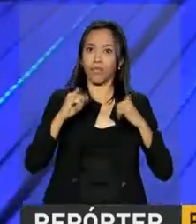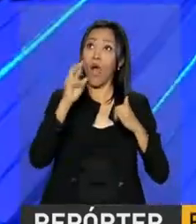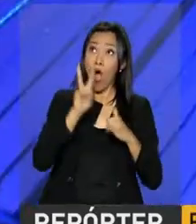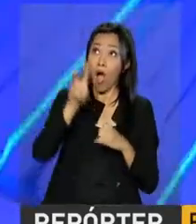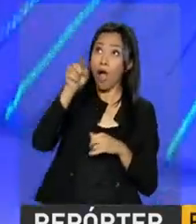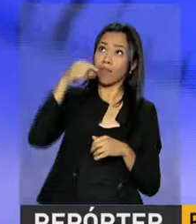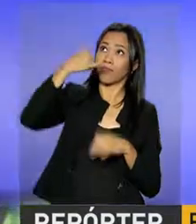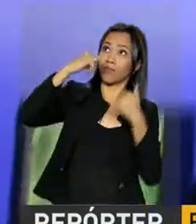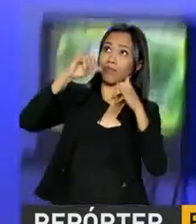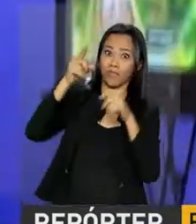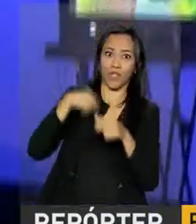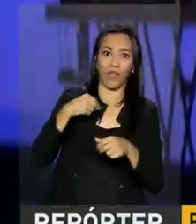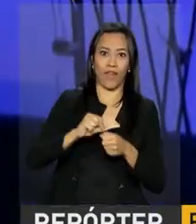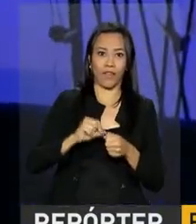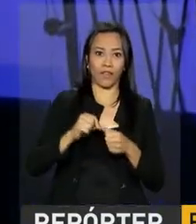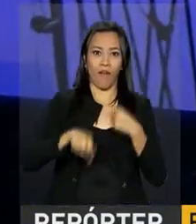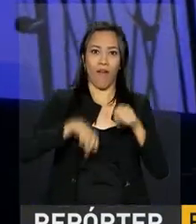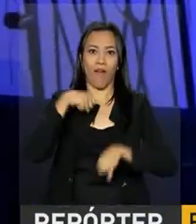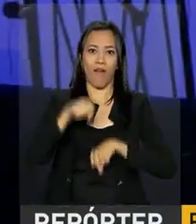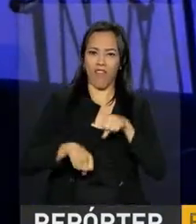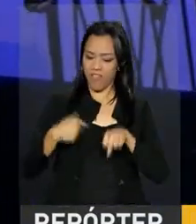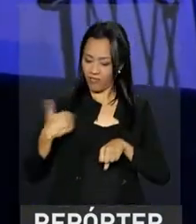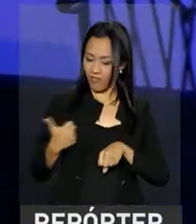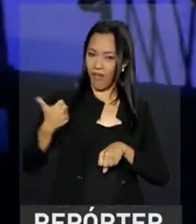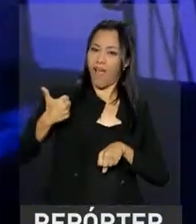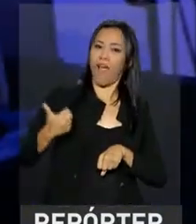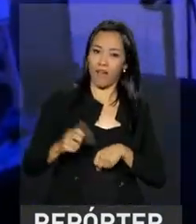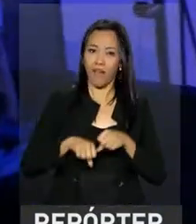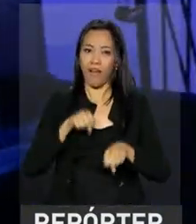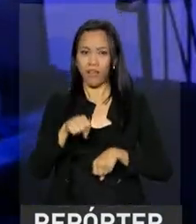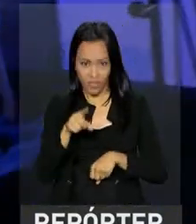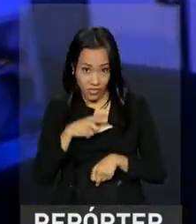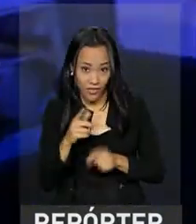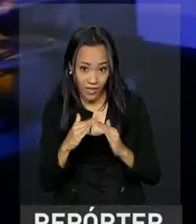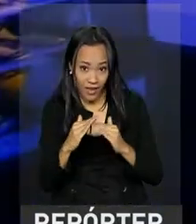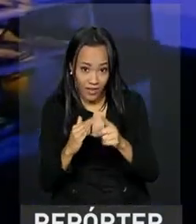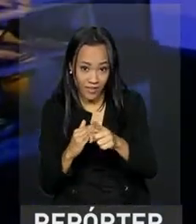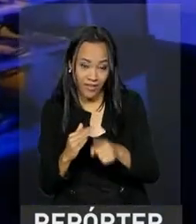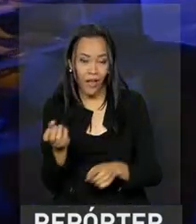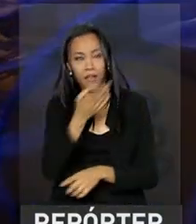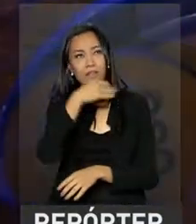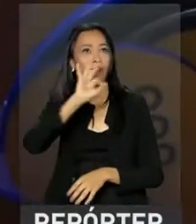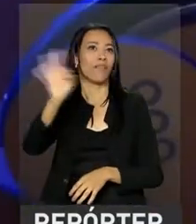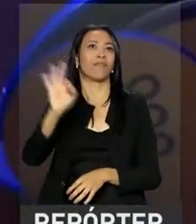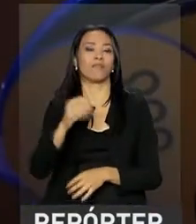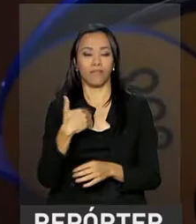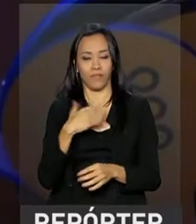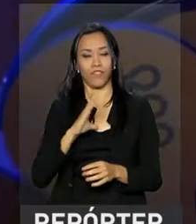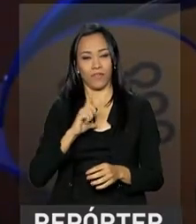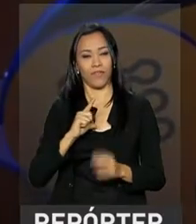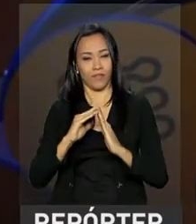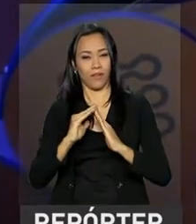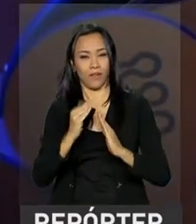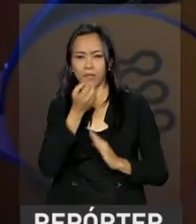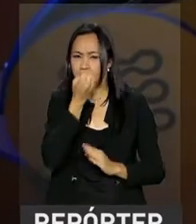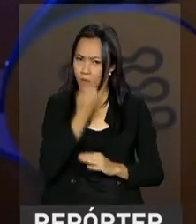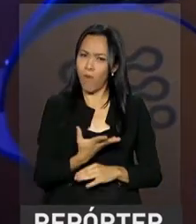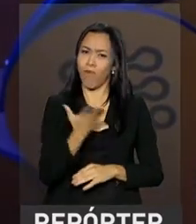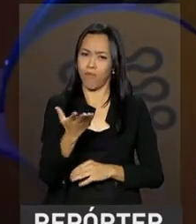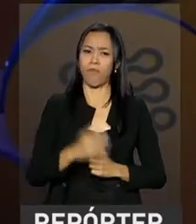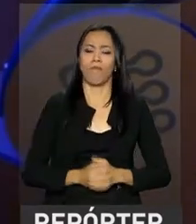ó. Olha só. Eu sou o cara. Se tivesse uma dessa em casa... Seria muito bom. Muito bom